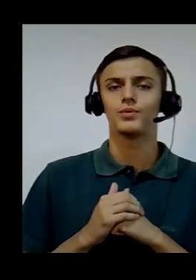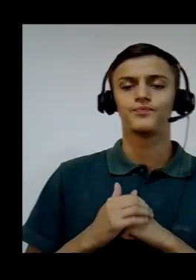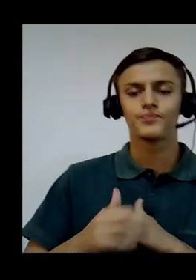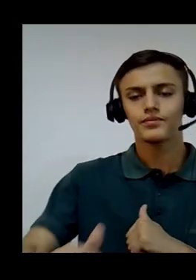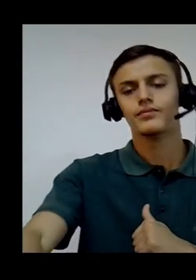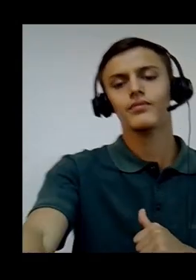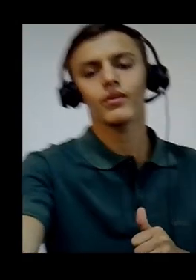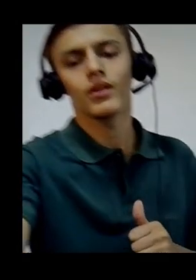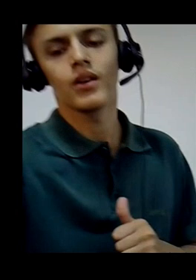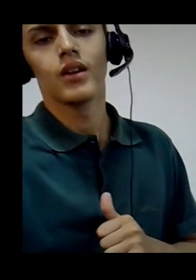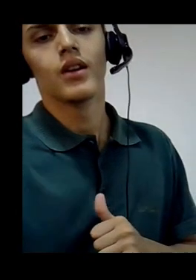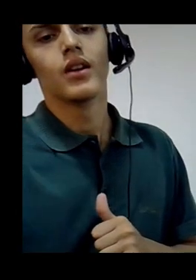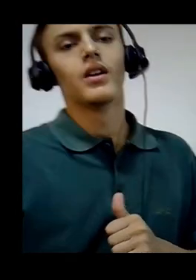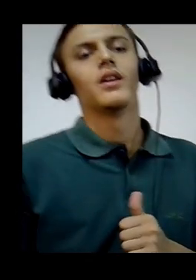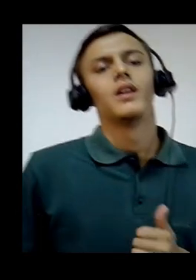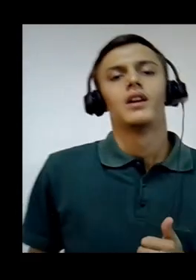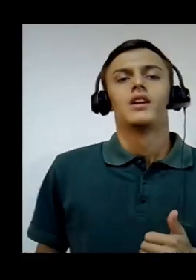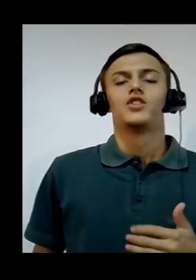zero acidente.